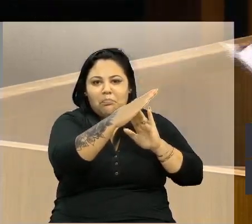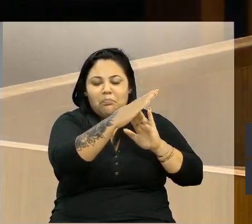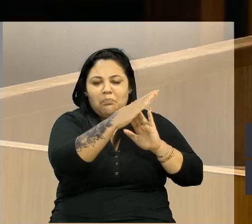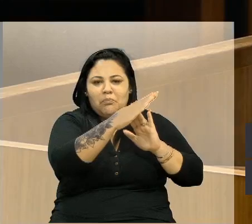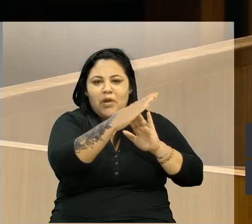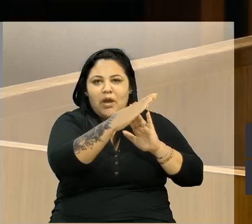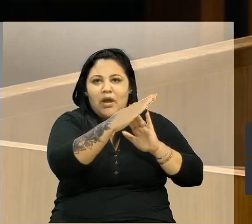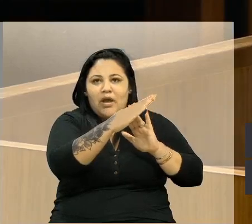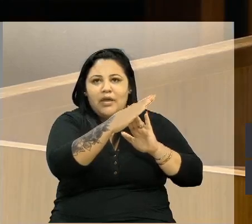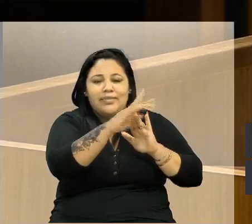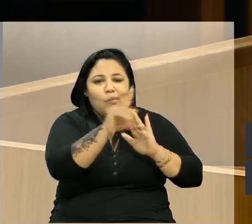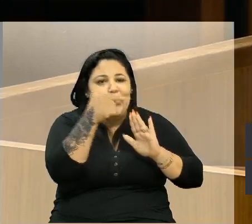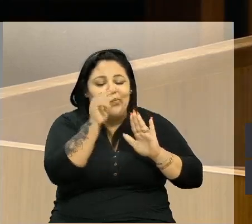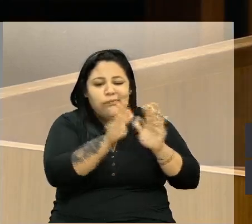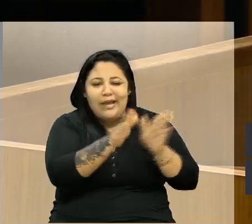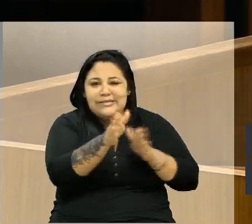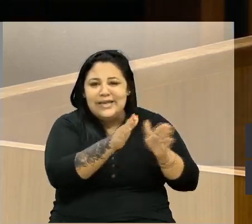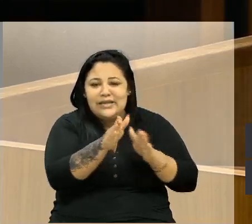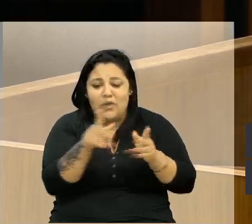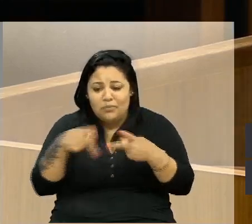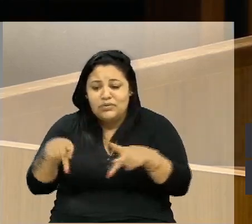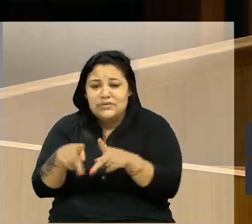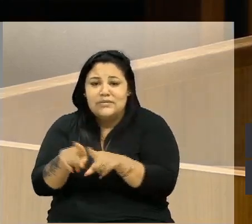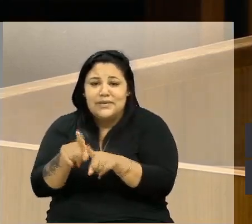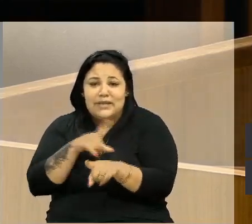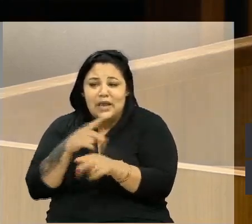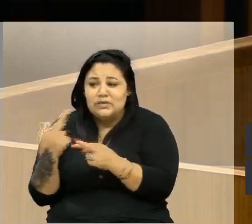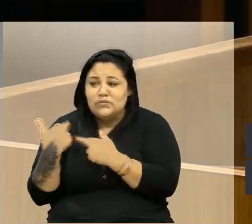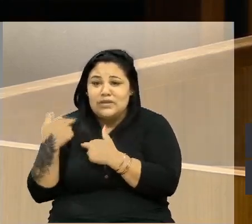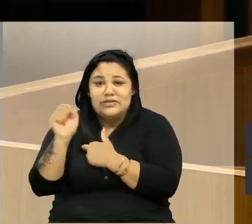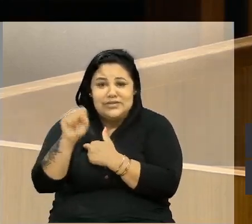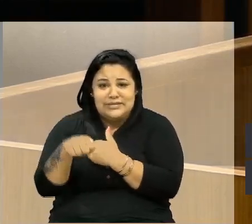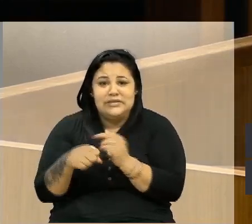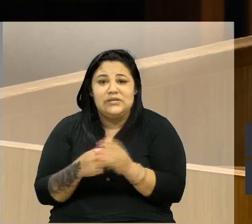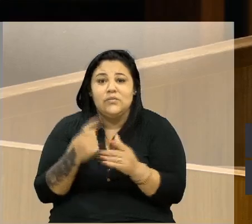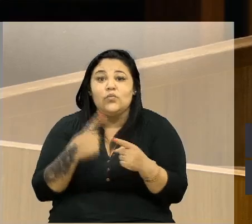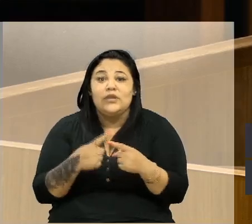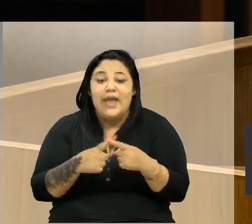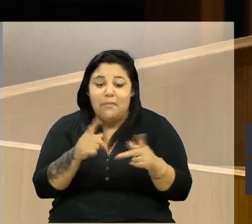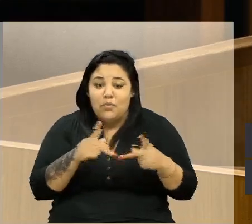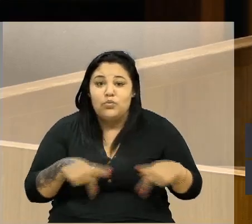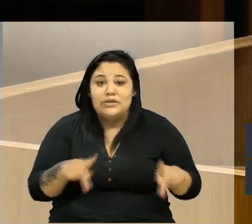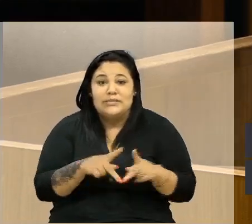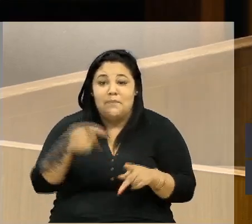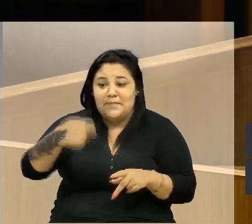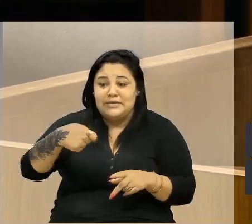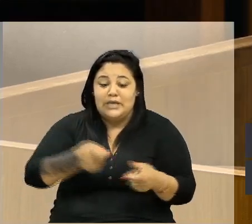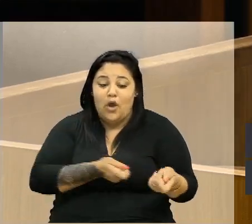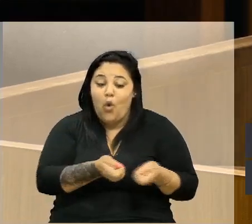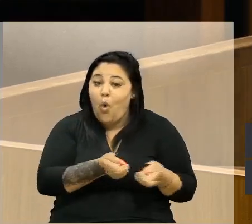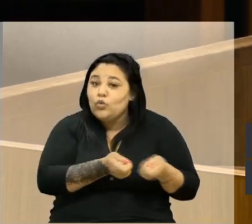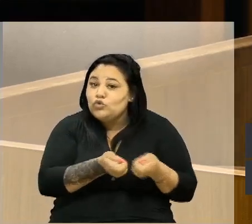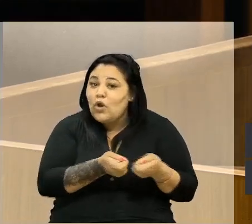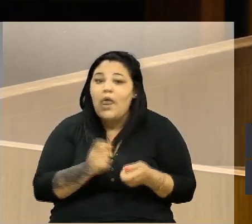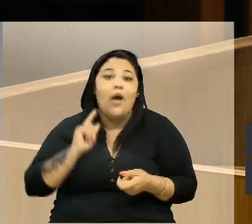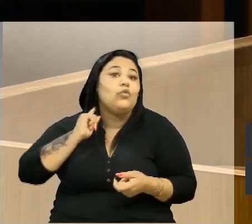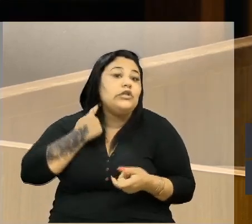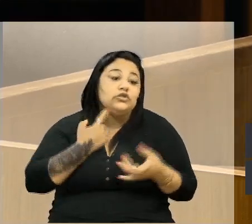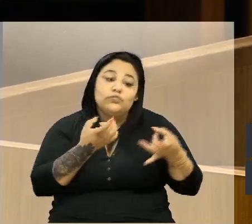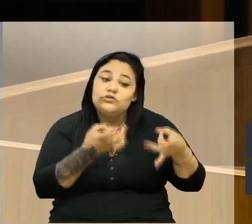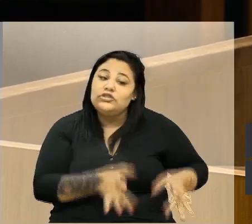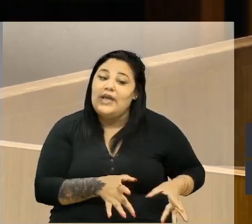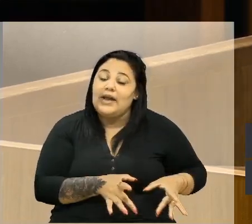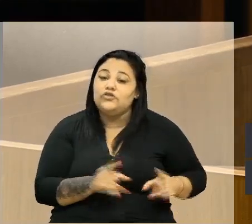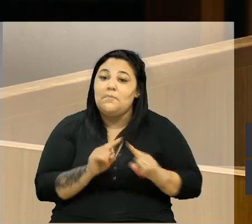A população também tem responsabilidade, sim, porque a população precisa controlar seus resíduos, mas